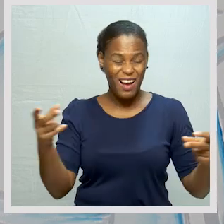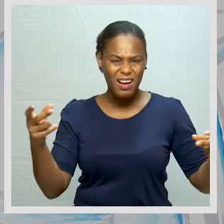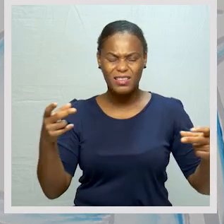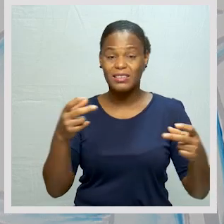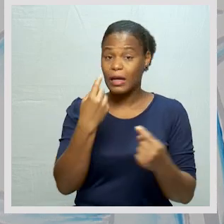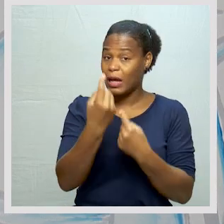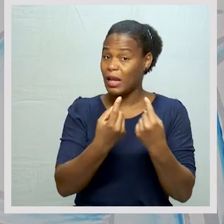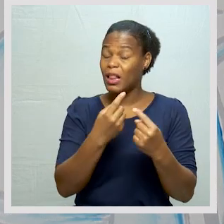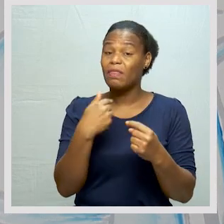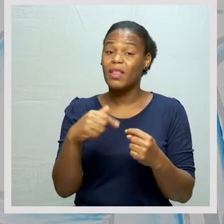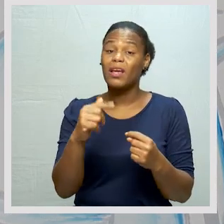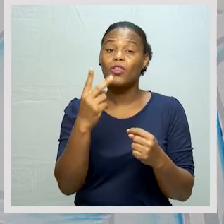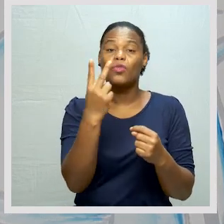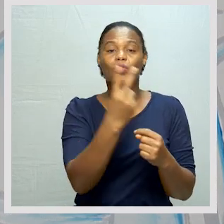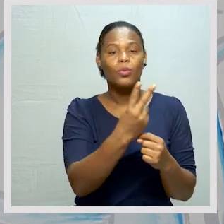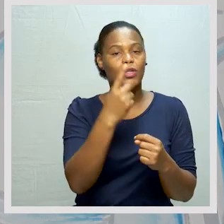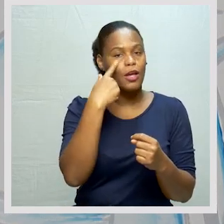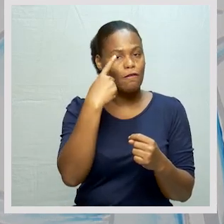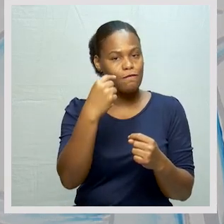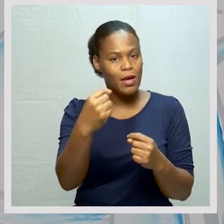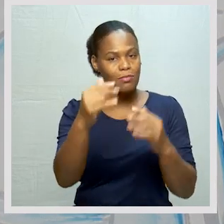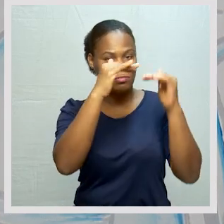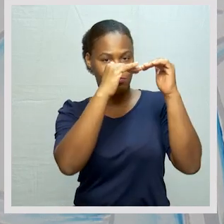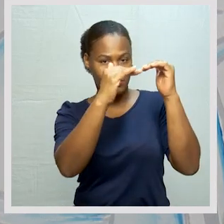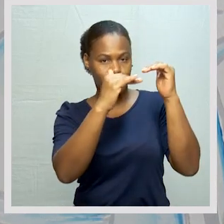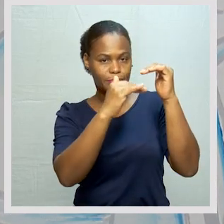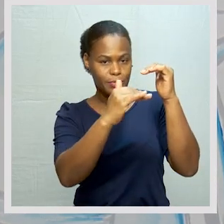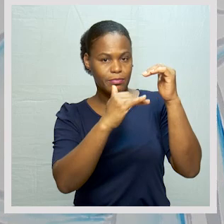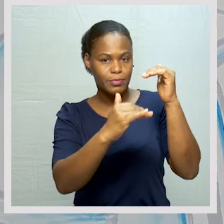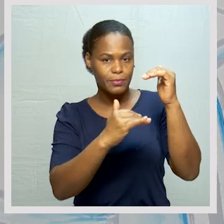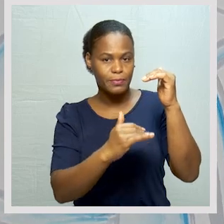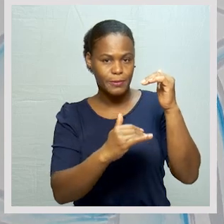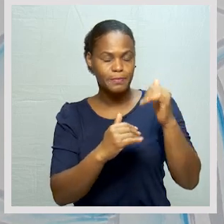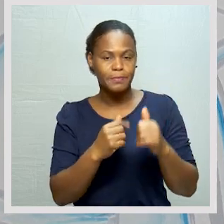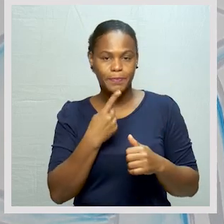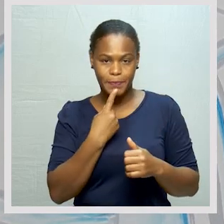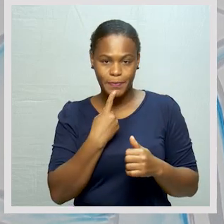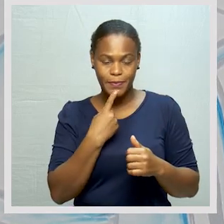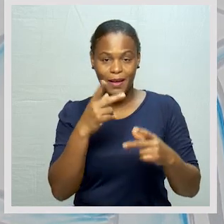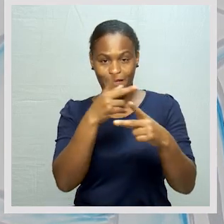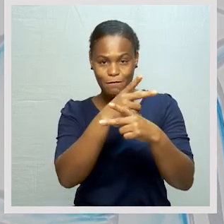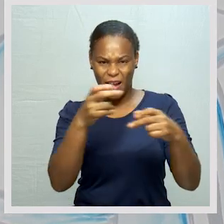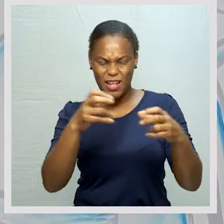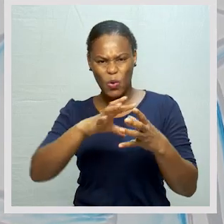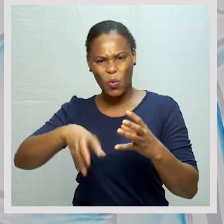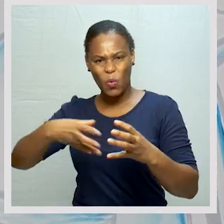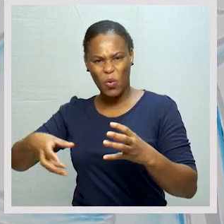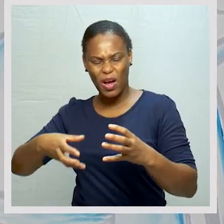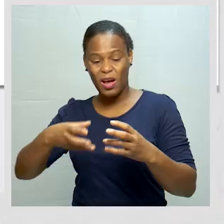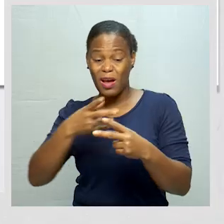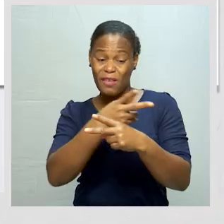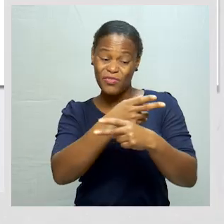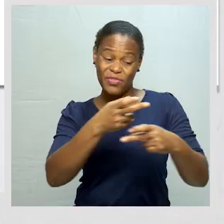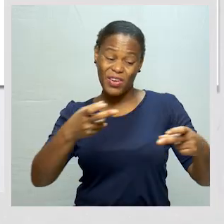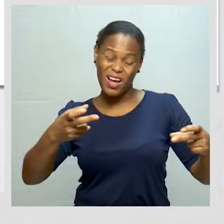com dois verbos conjugados. Então, frases compostas são